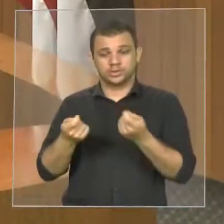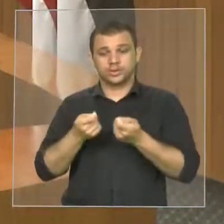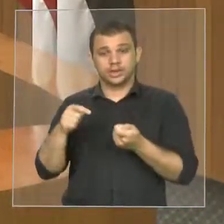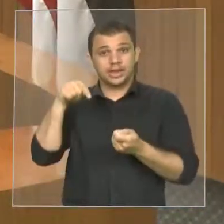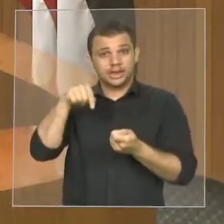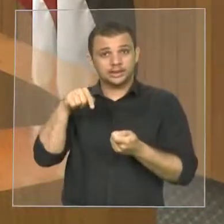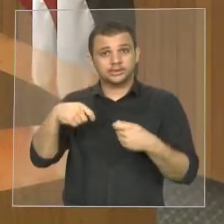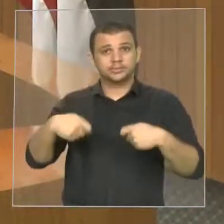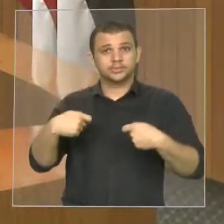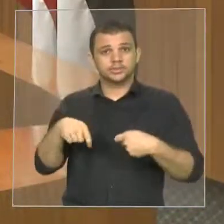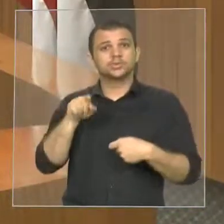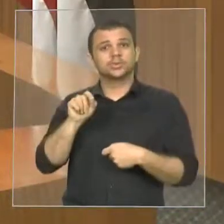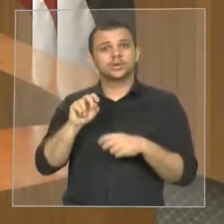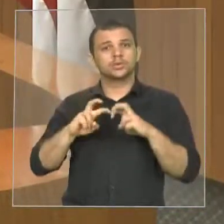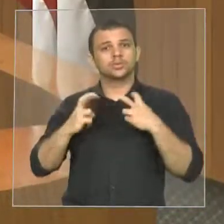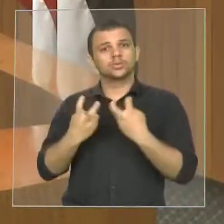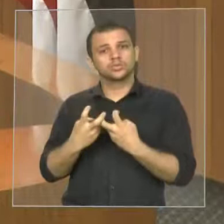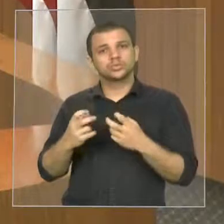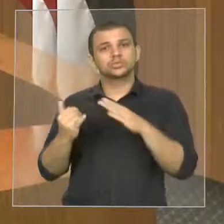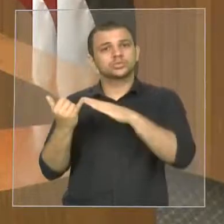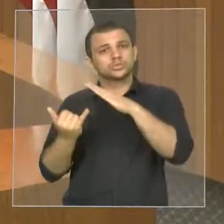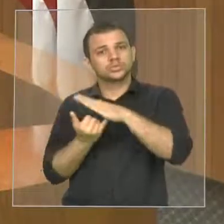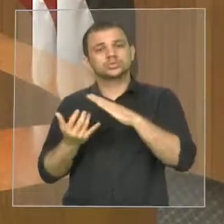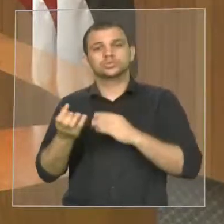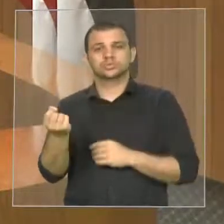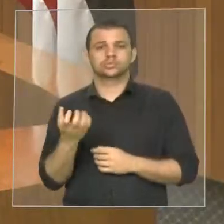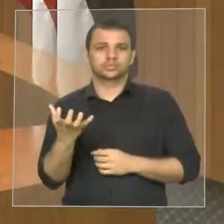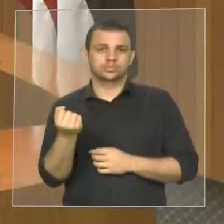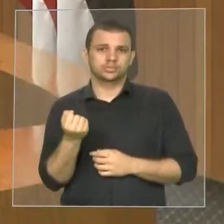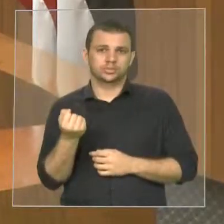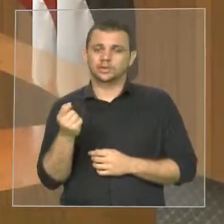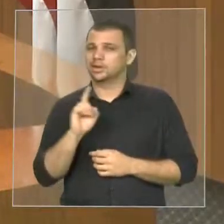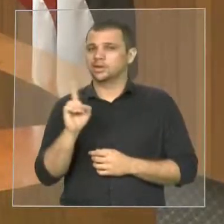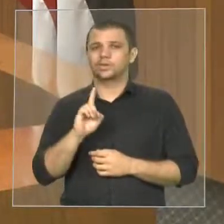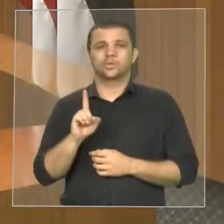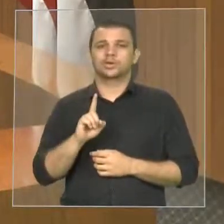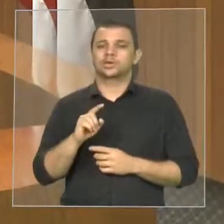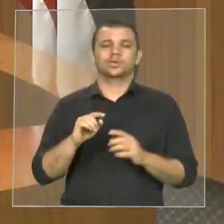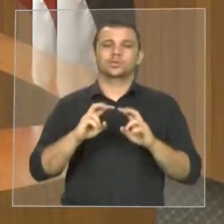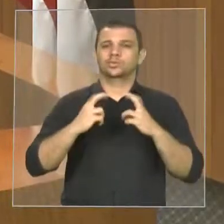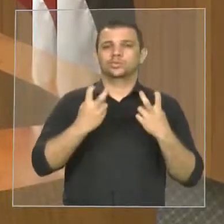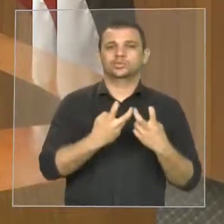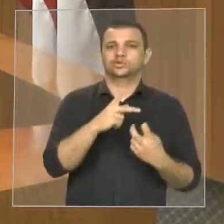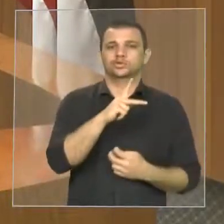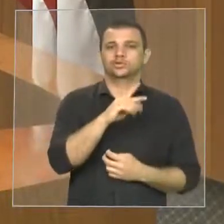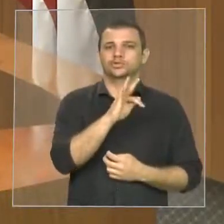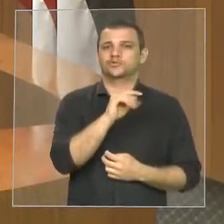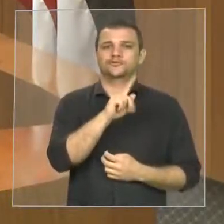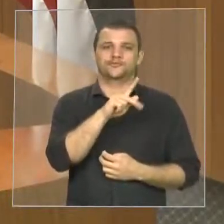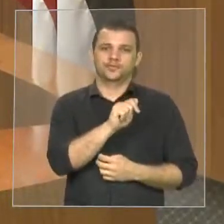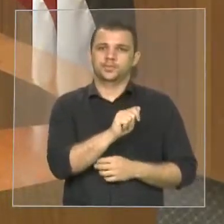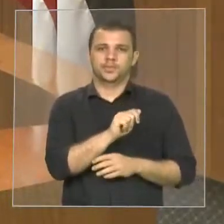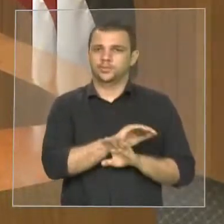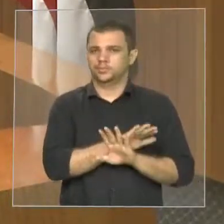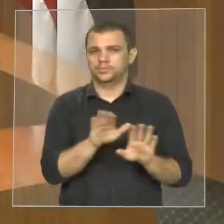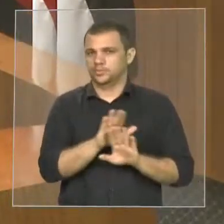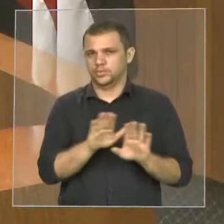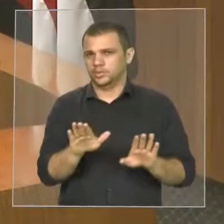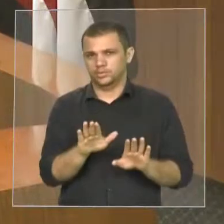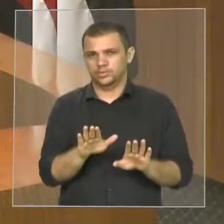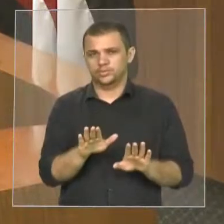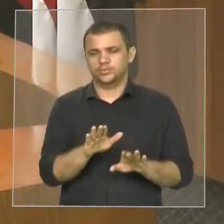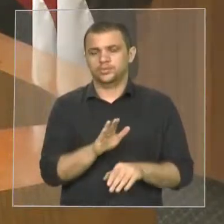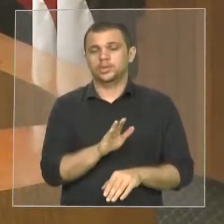Instituto de Previdência e não o conselho do Fundo Estadual de Pensão e Aposentadoria. Esse entendimento não é meu, esse entendimento